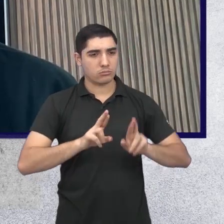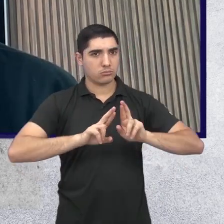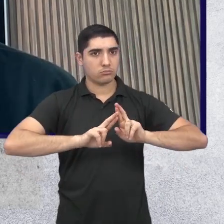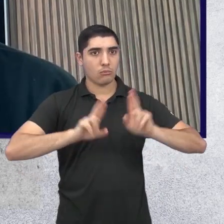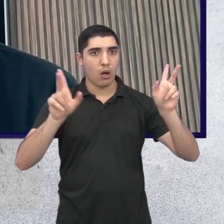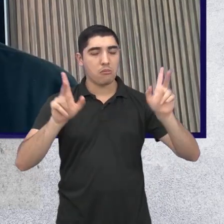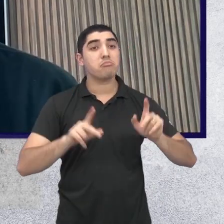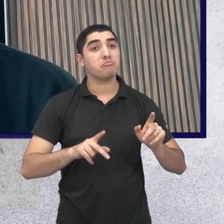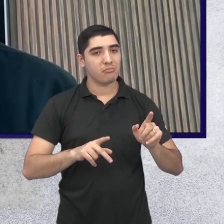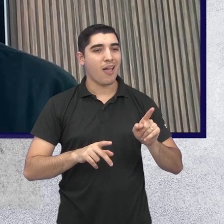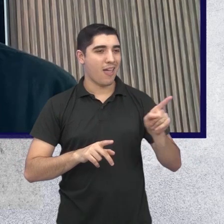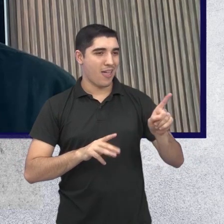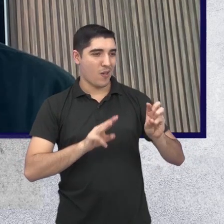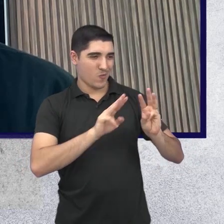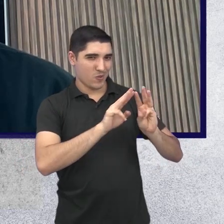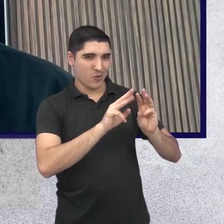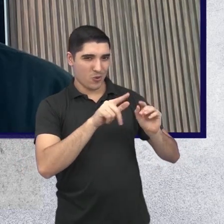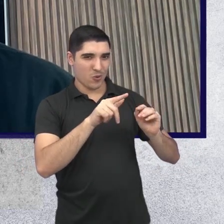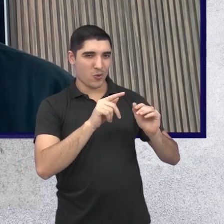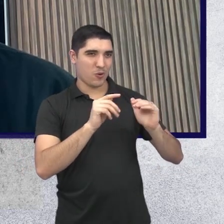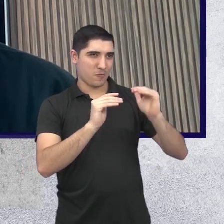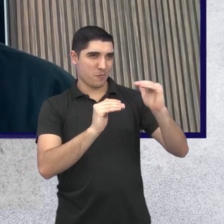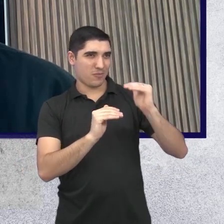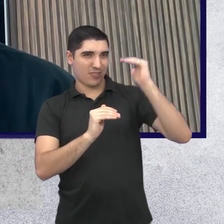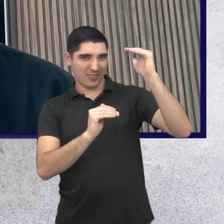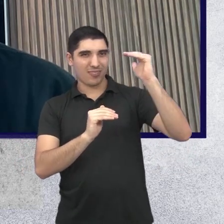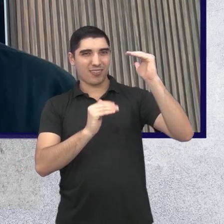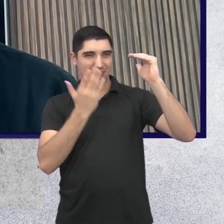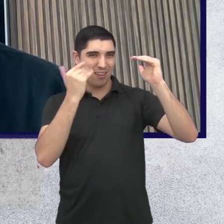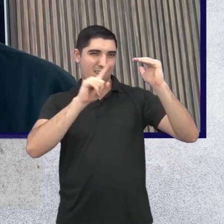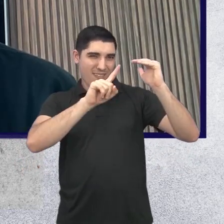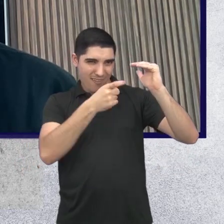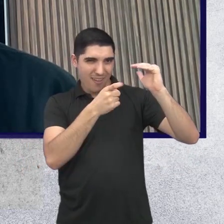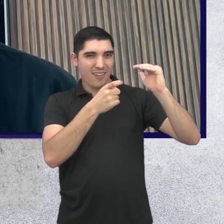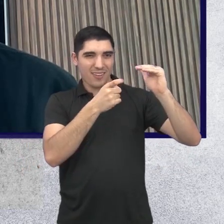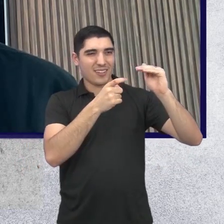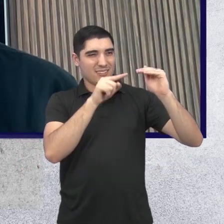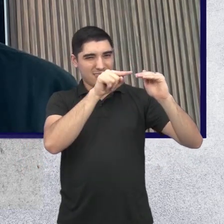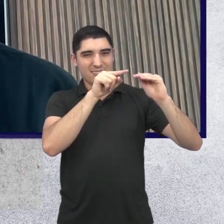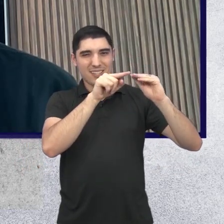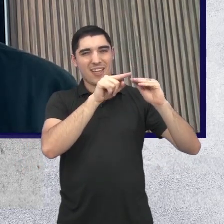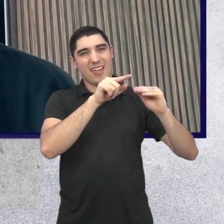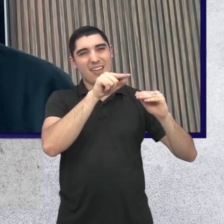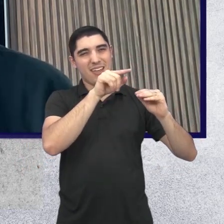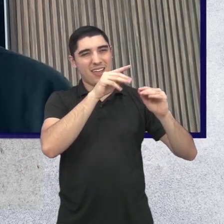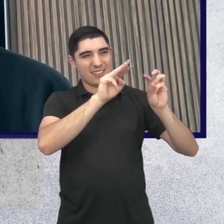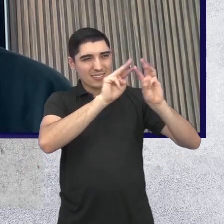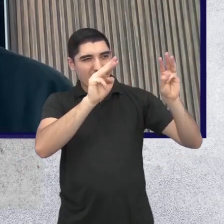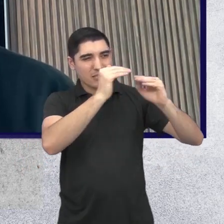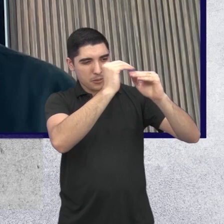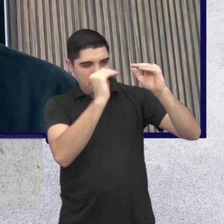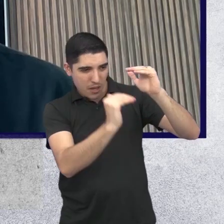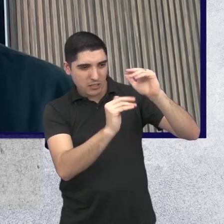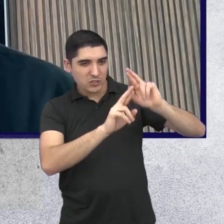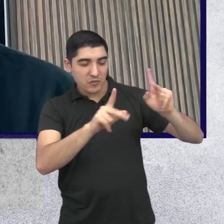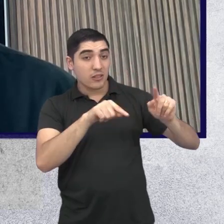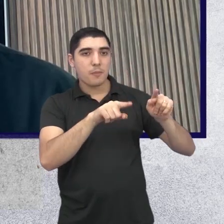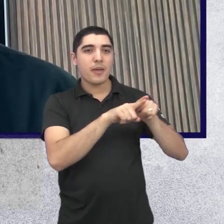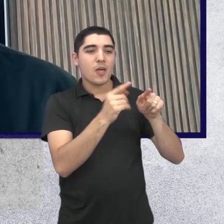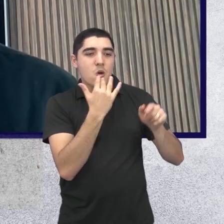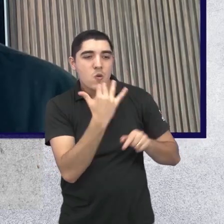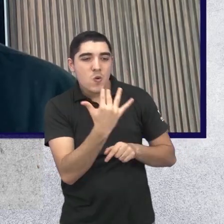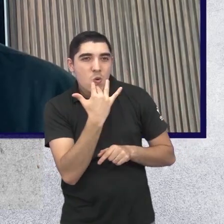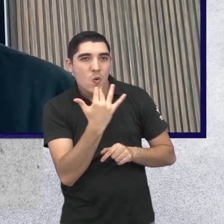o site, né? O que era em cima era uma coisa, embaixo está muito mais visual, né? E a questão das cores também, a cor clara,